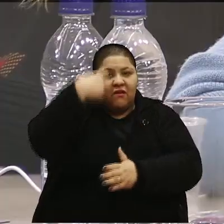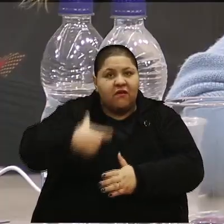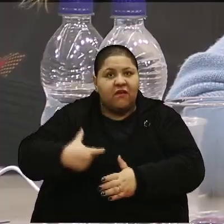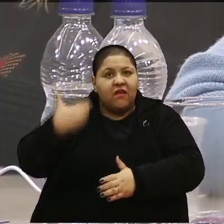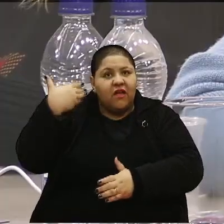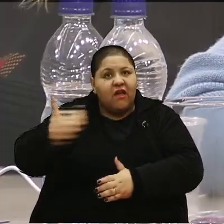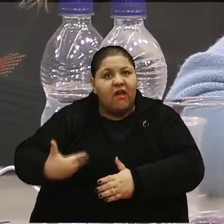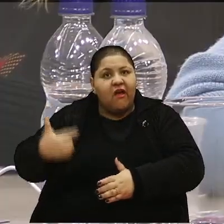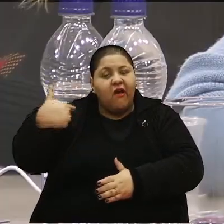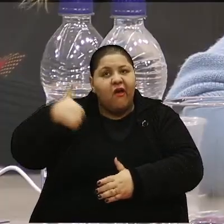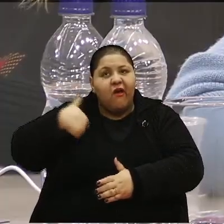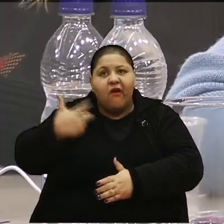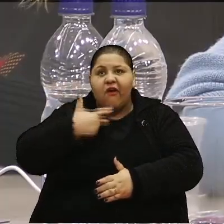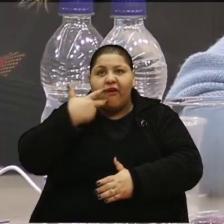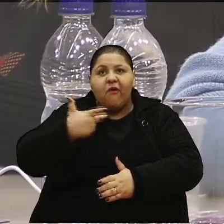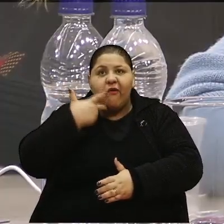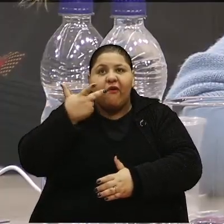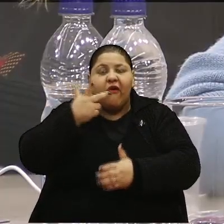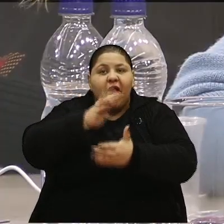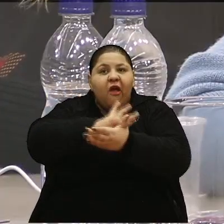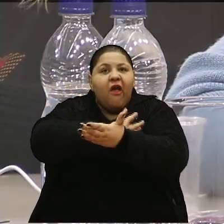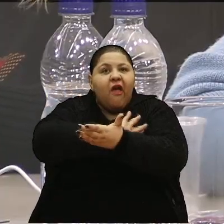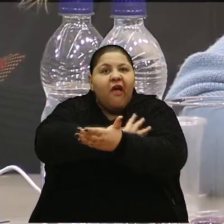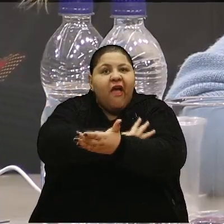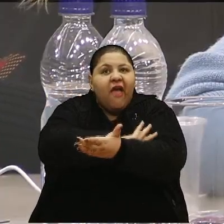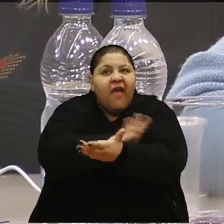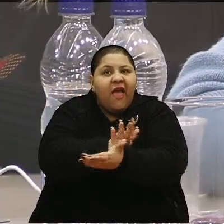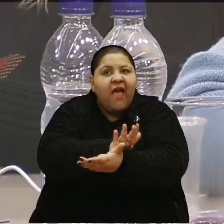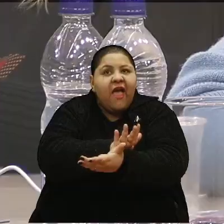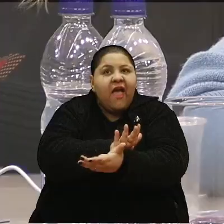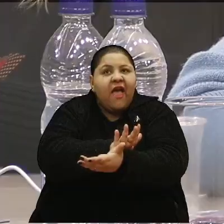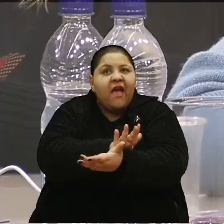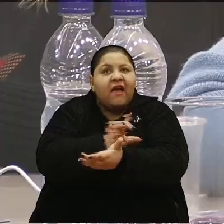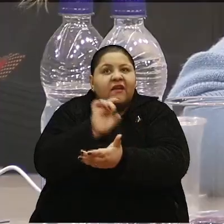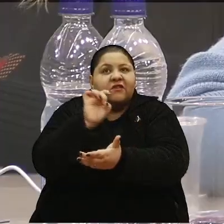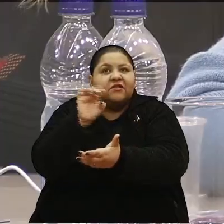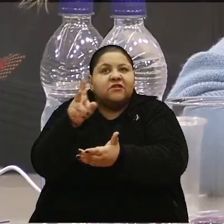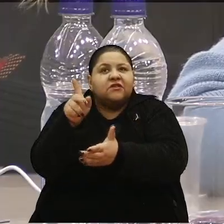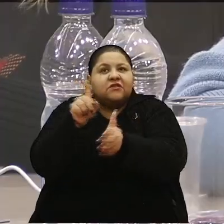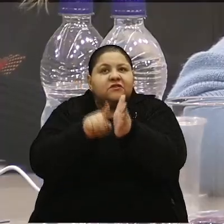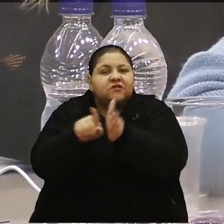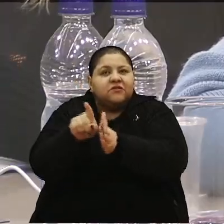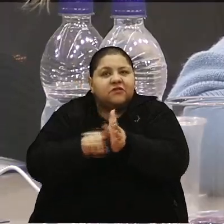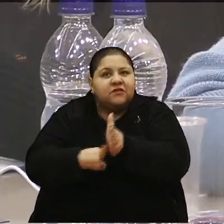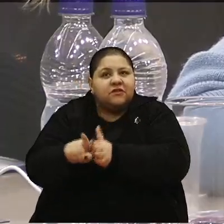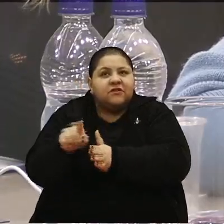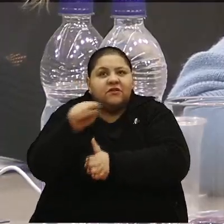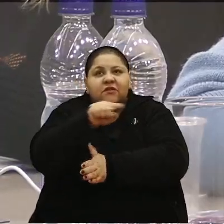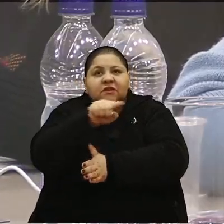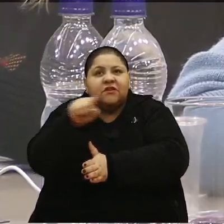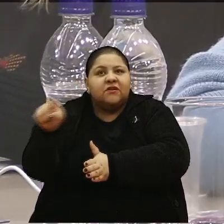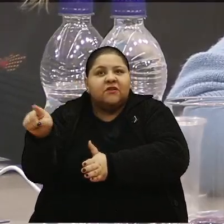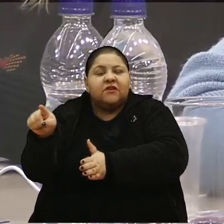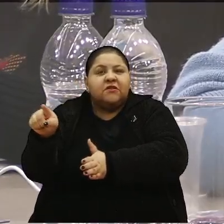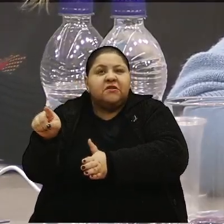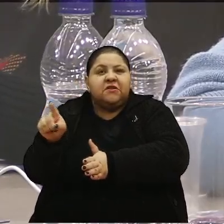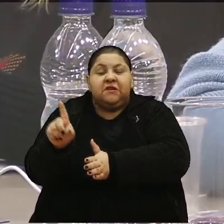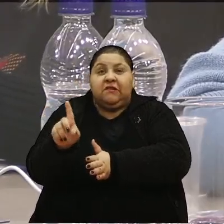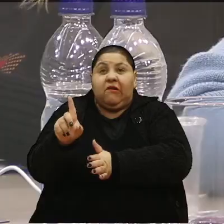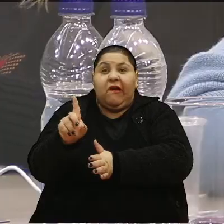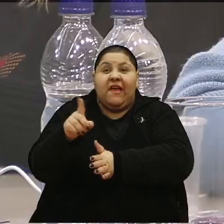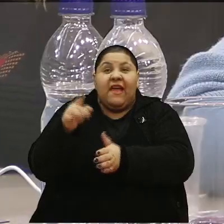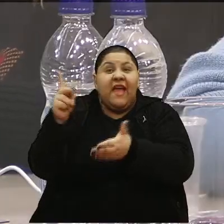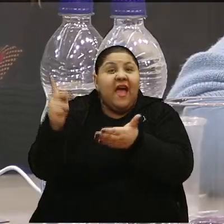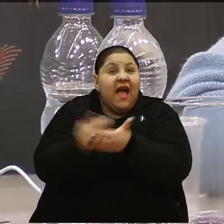estou afirmando que o racismo... É só buscar a fala dele, sublinhar, vereador. O senhor está sendo muito débil na sua